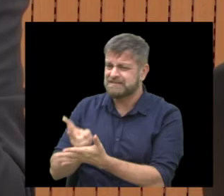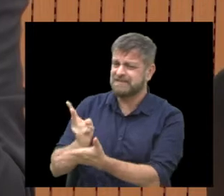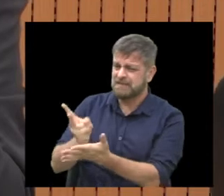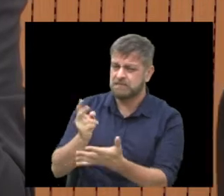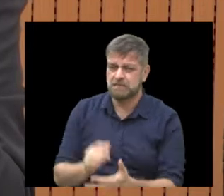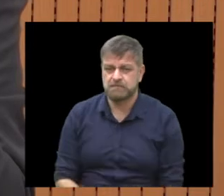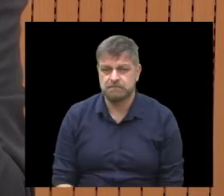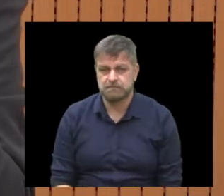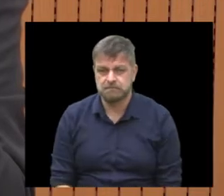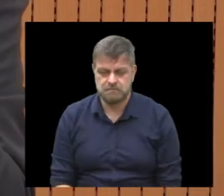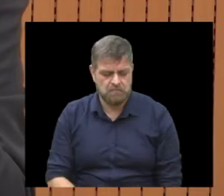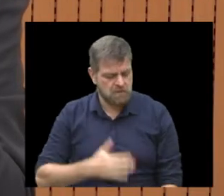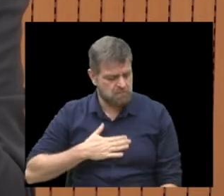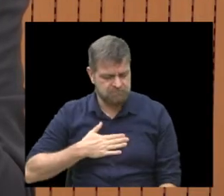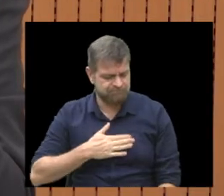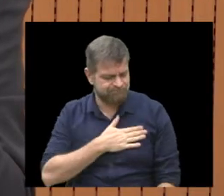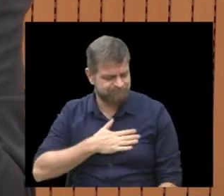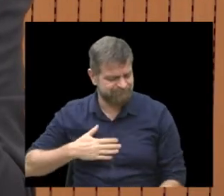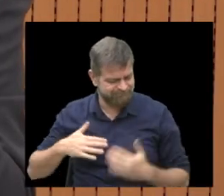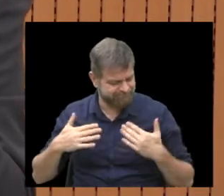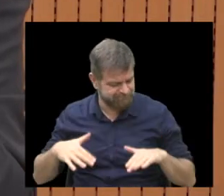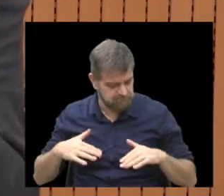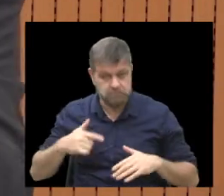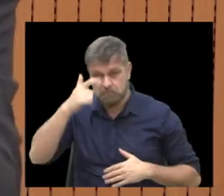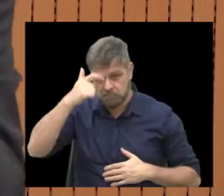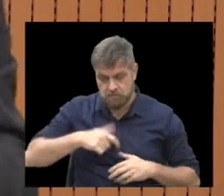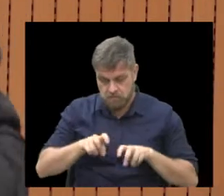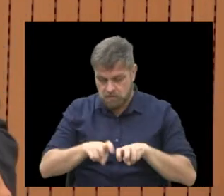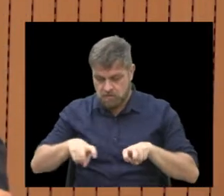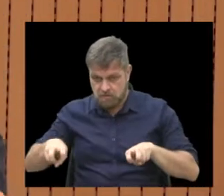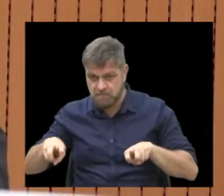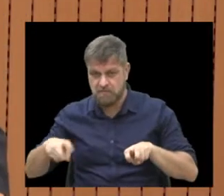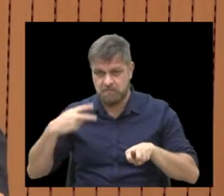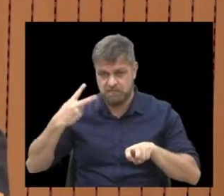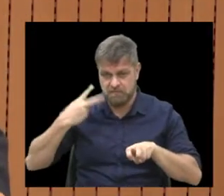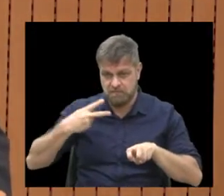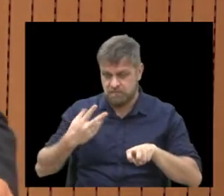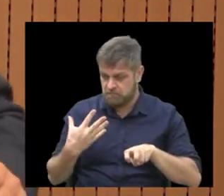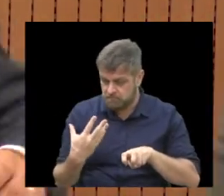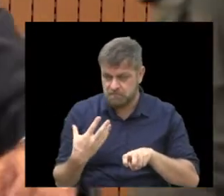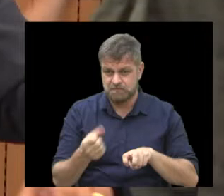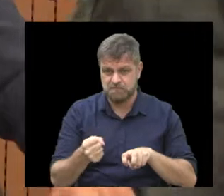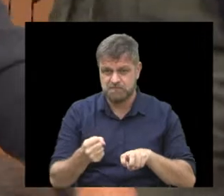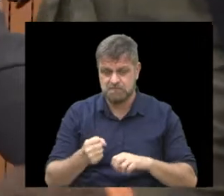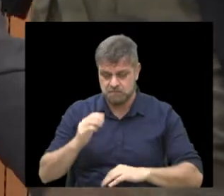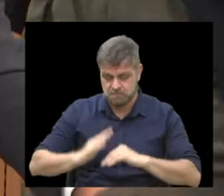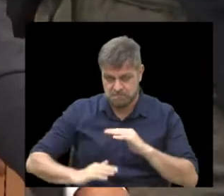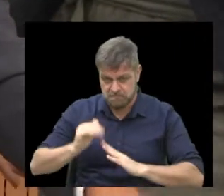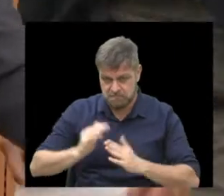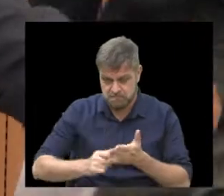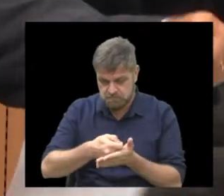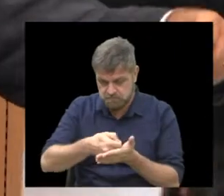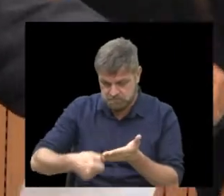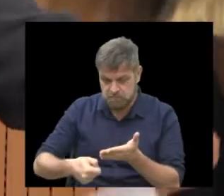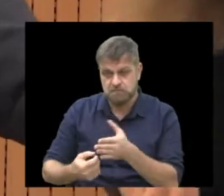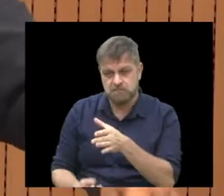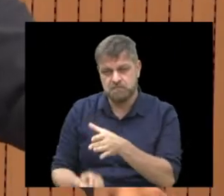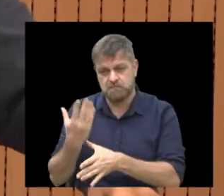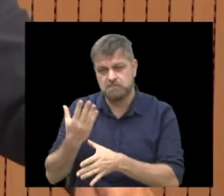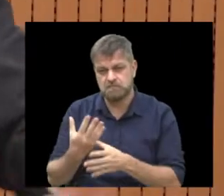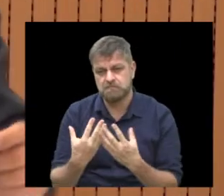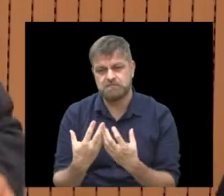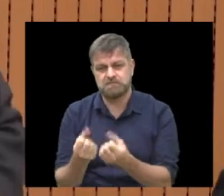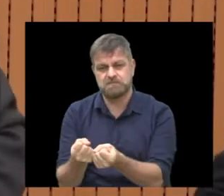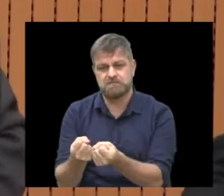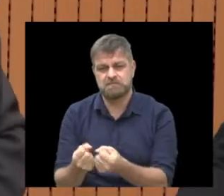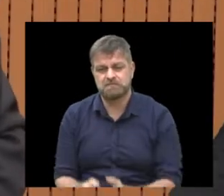que a mesa já deliberou e o procedimento será instaurado.